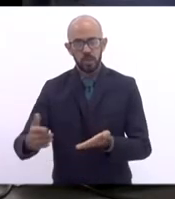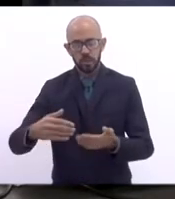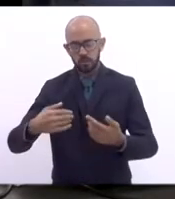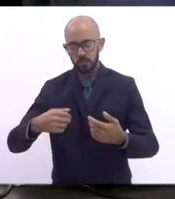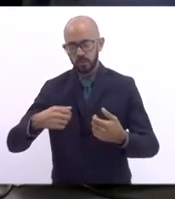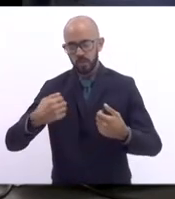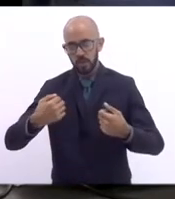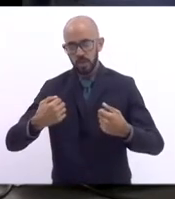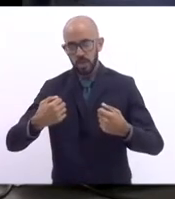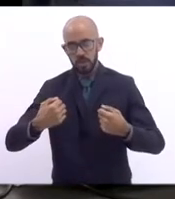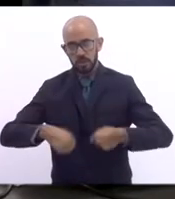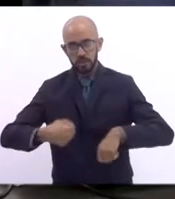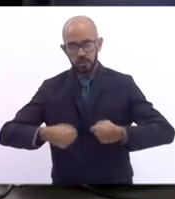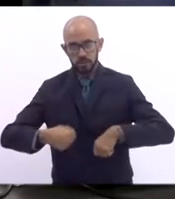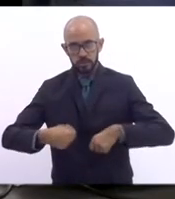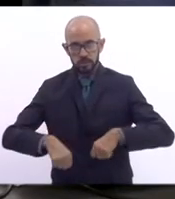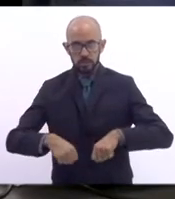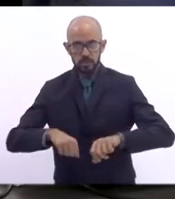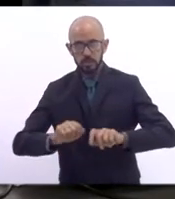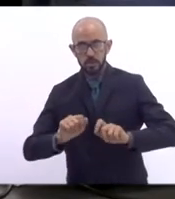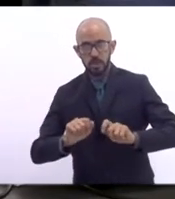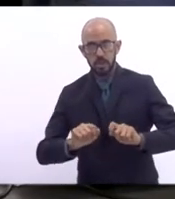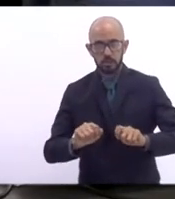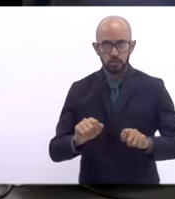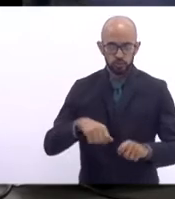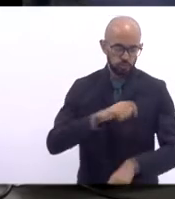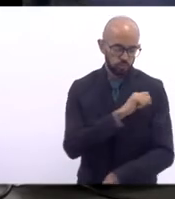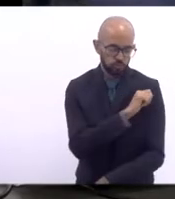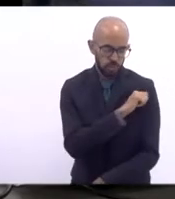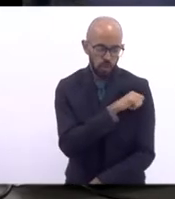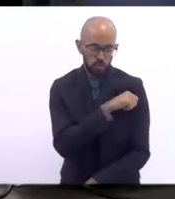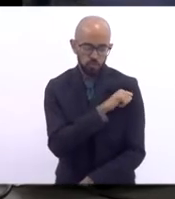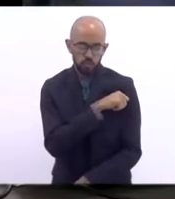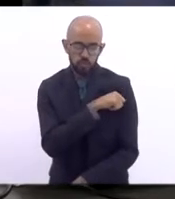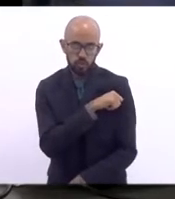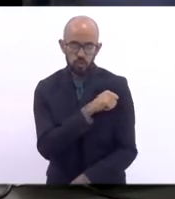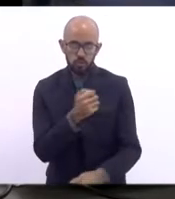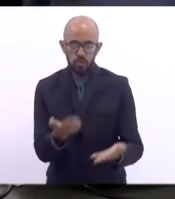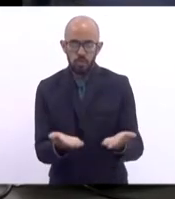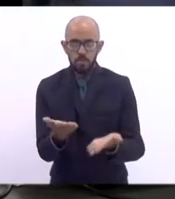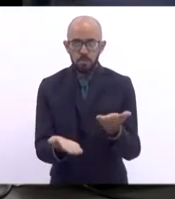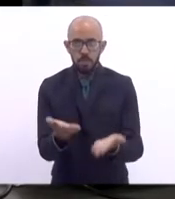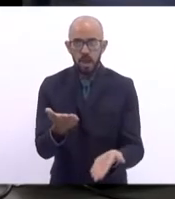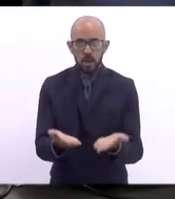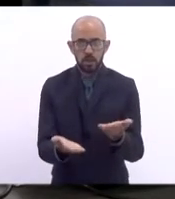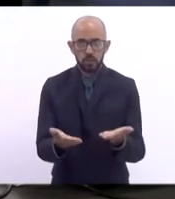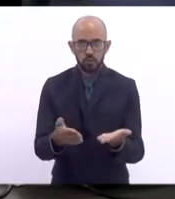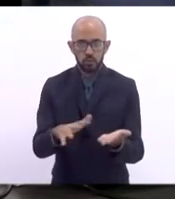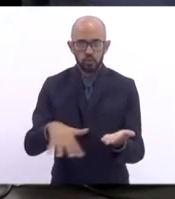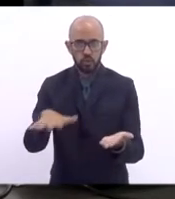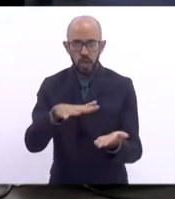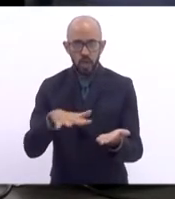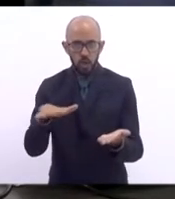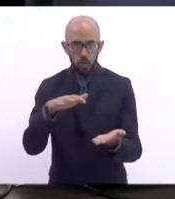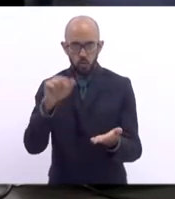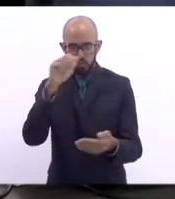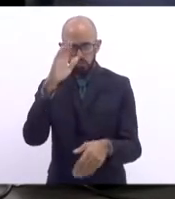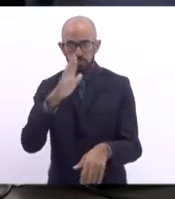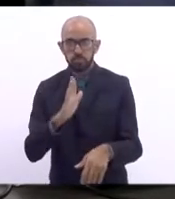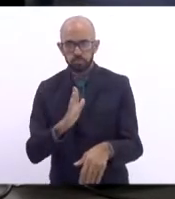a o mal de tagem no balanço da Balanço Geral da União